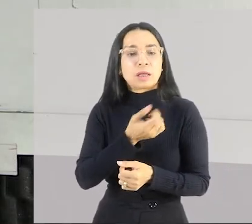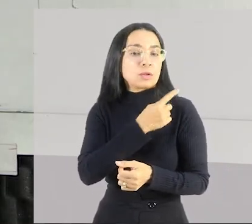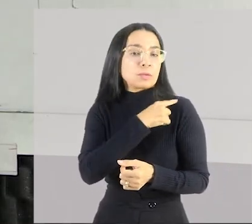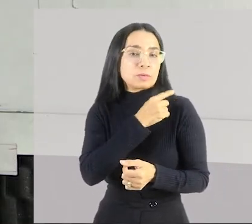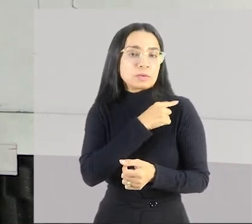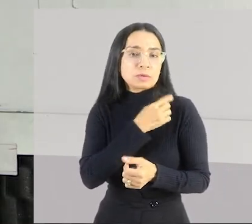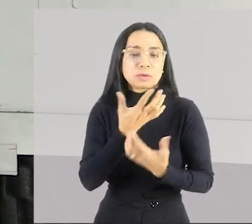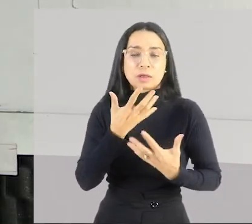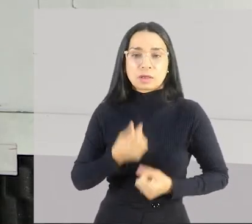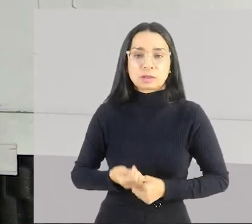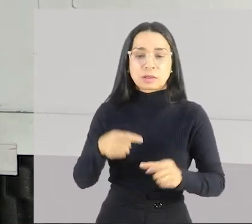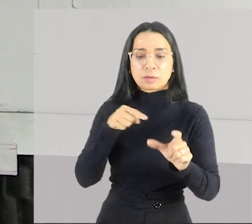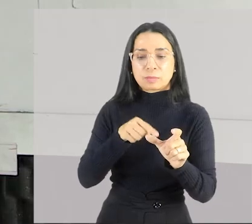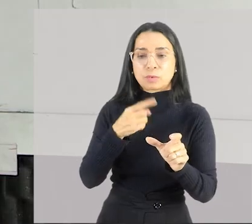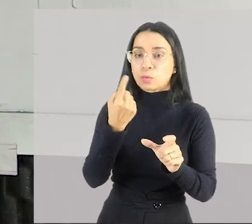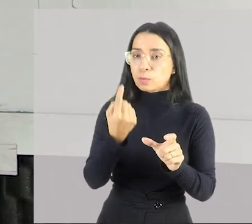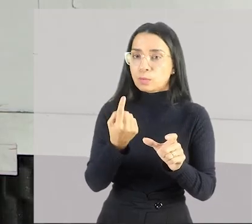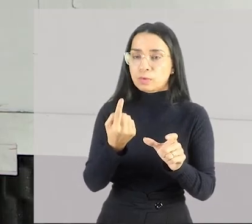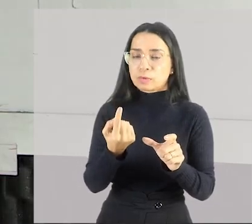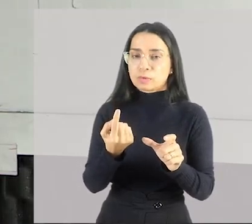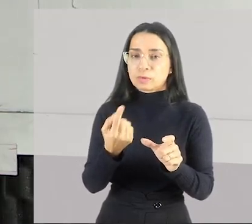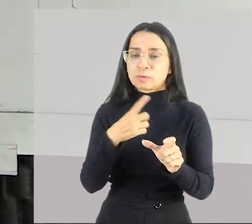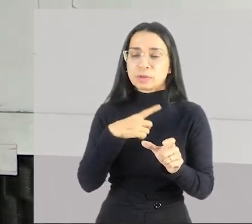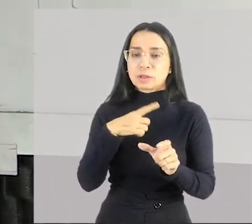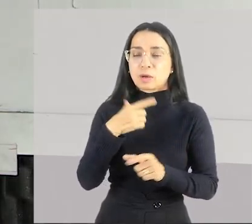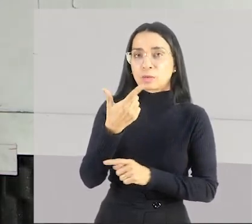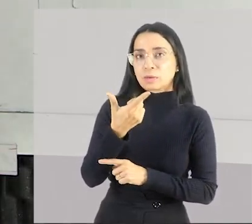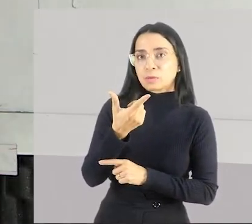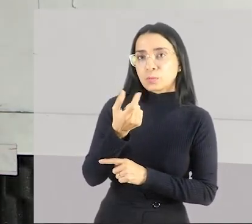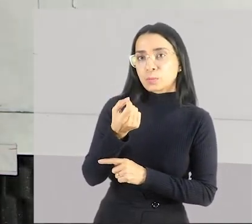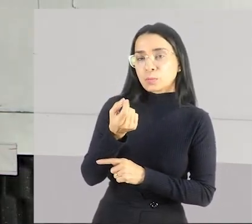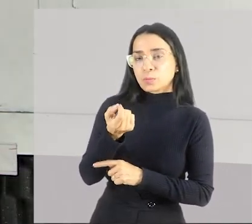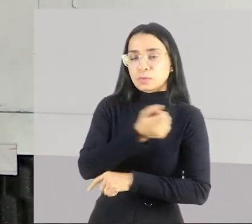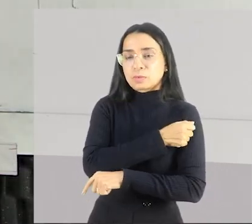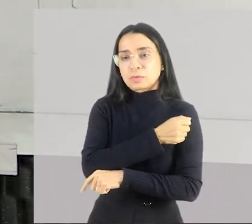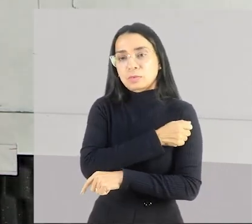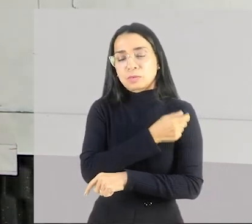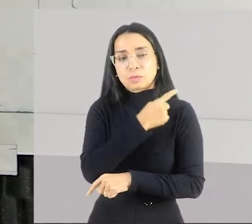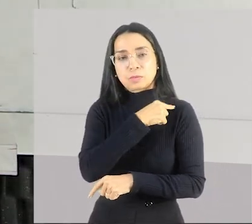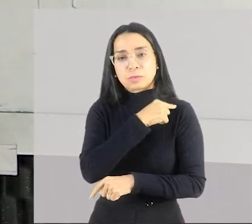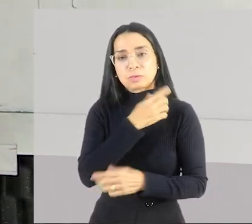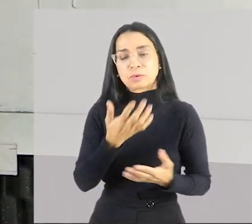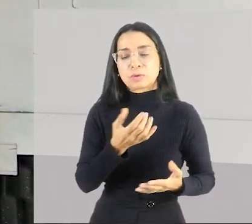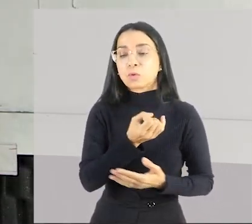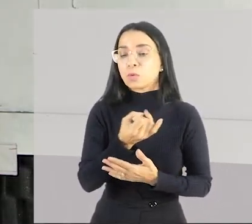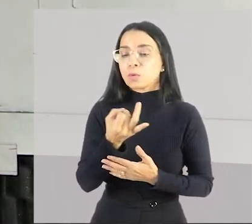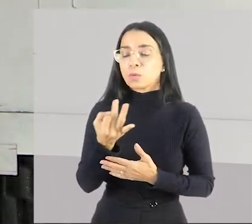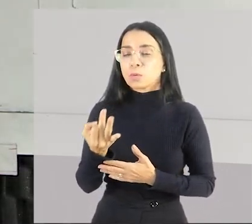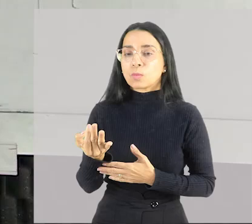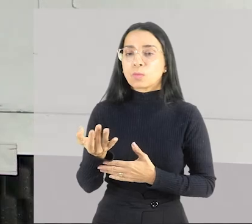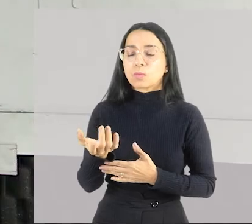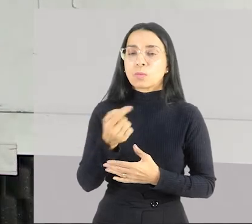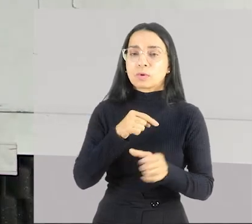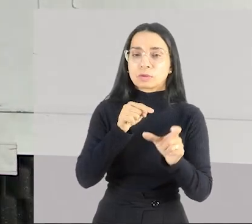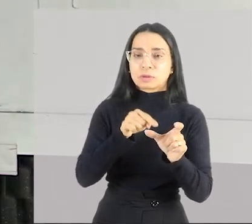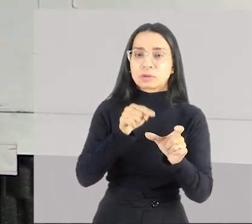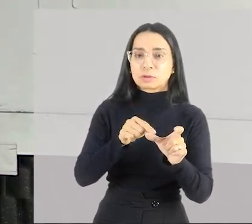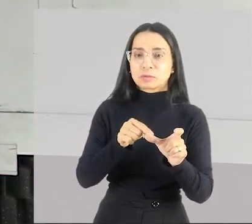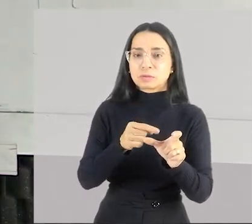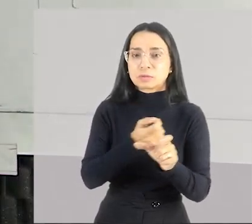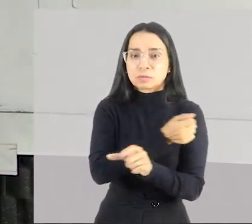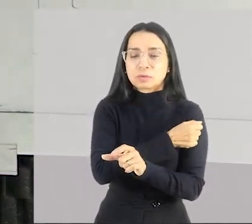200 estudantes do primeiro ano então quantos cartões com alunos do primeiro ano tem